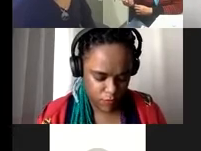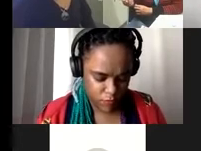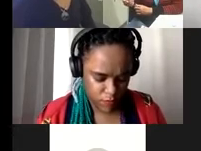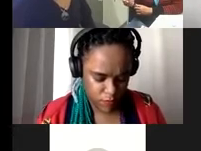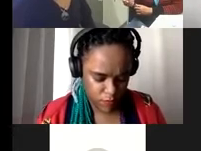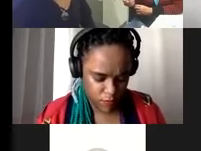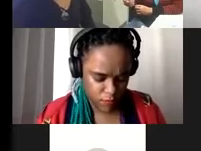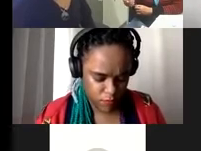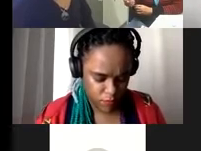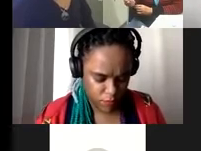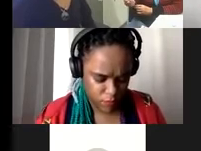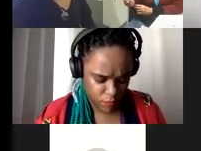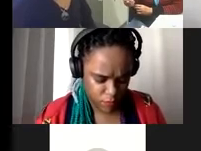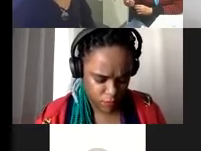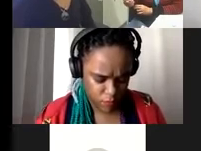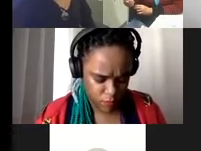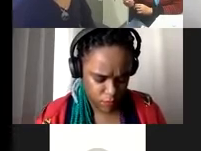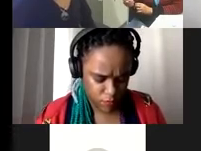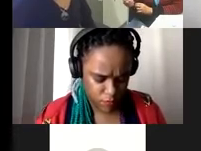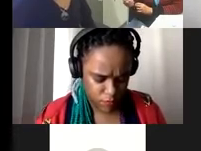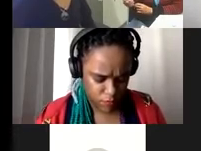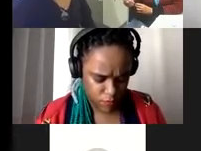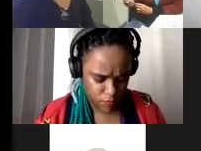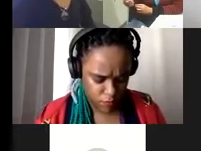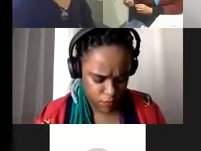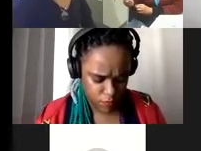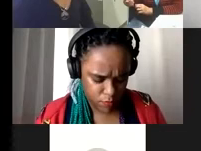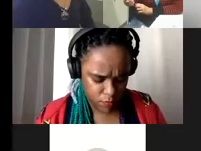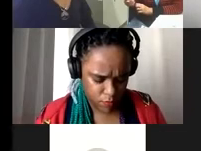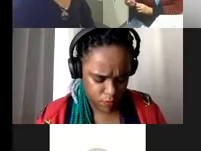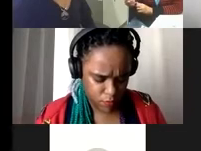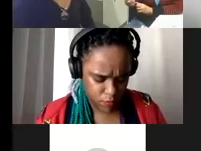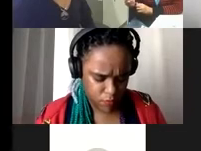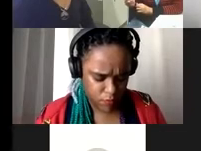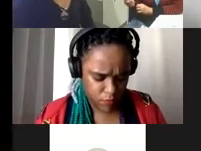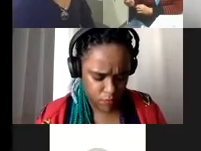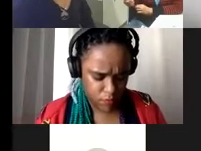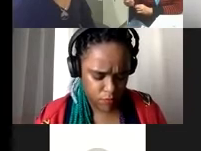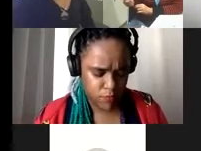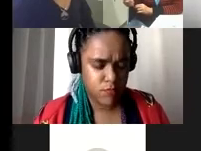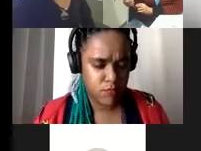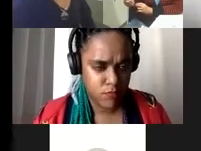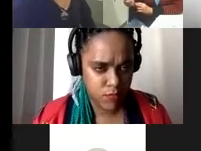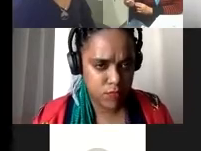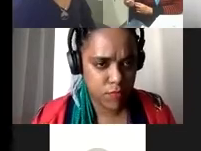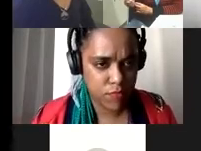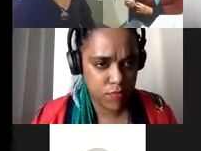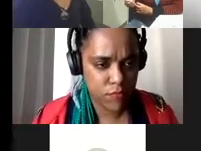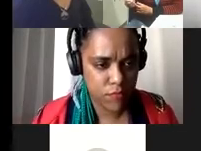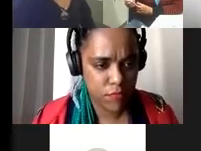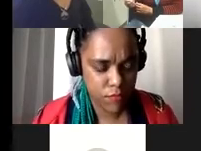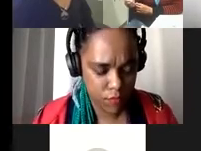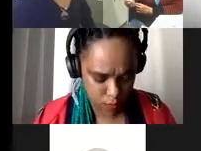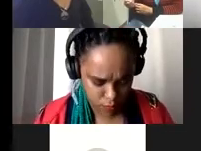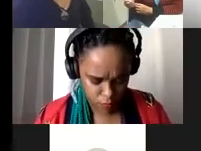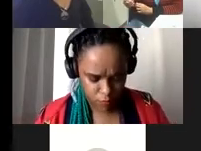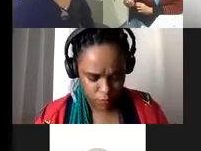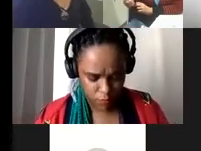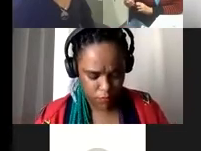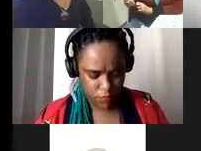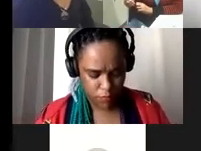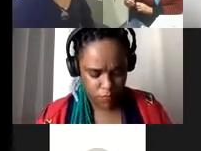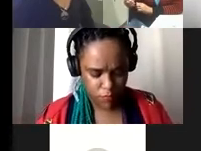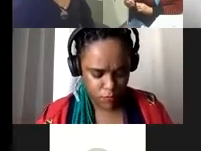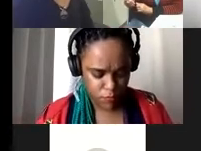sediar ações e programas importantes, inclusive na área de cultura. E, por último, Dani, dizer da minha satisfação pessoal, né,